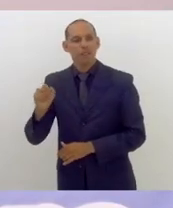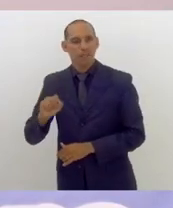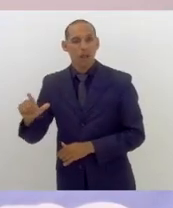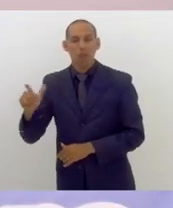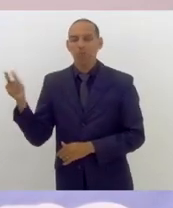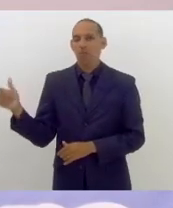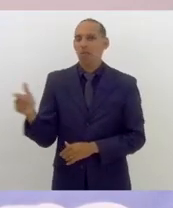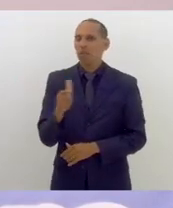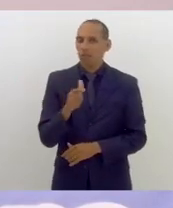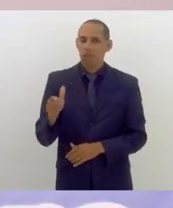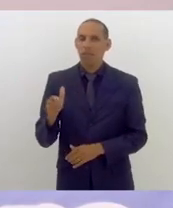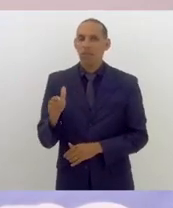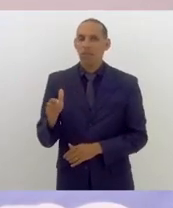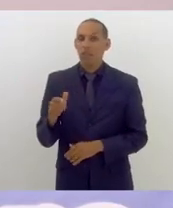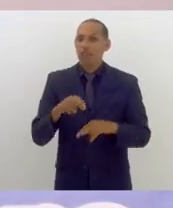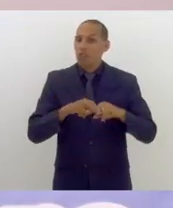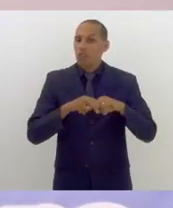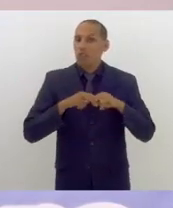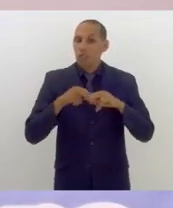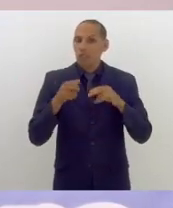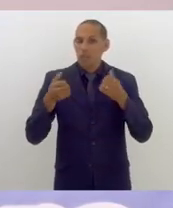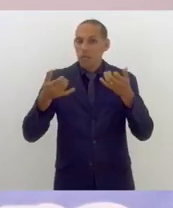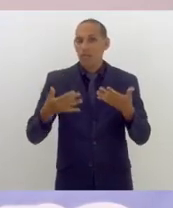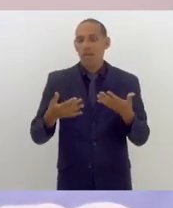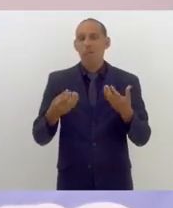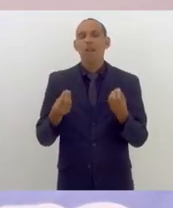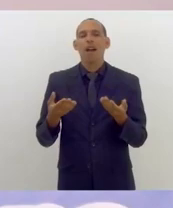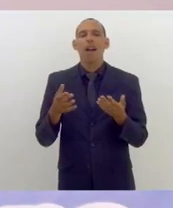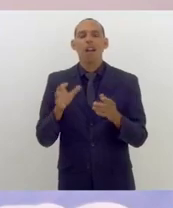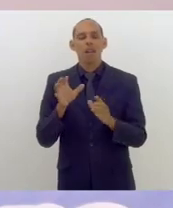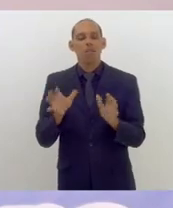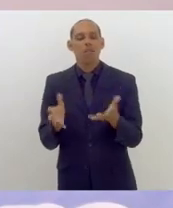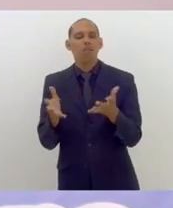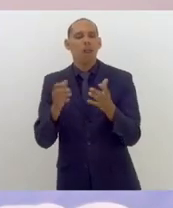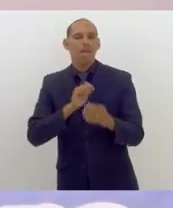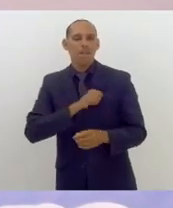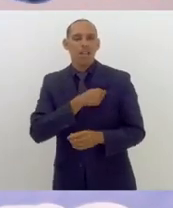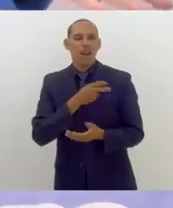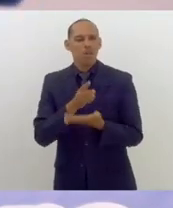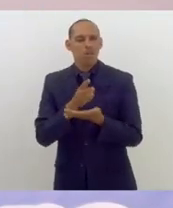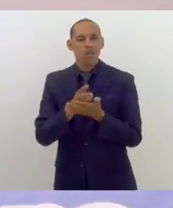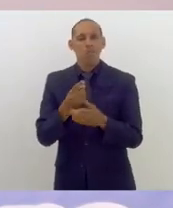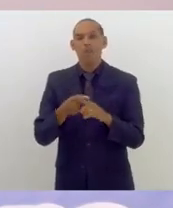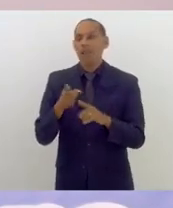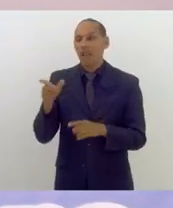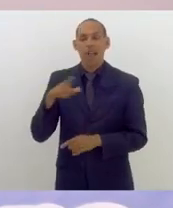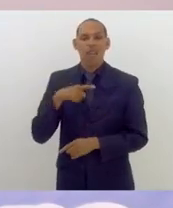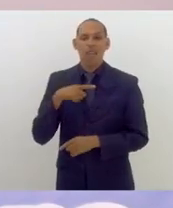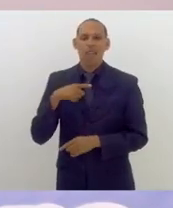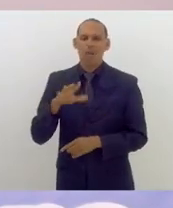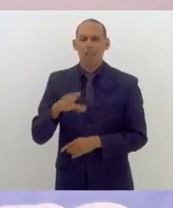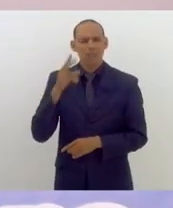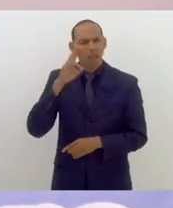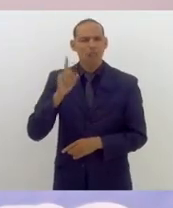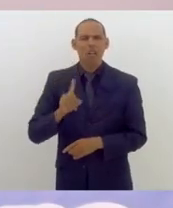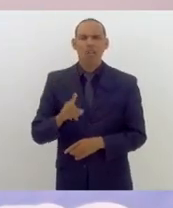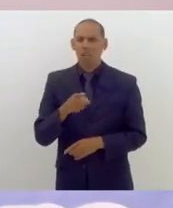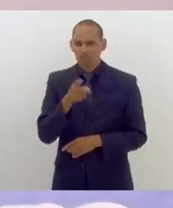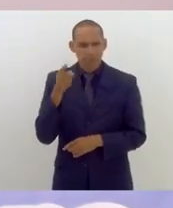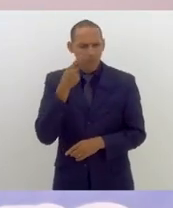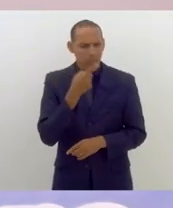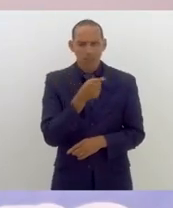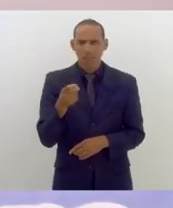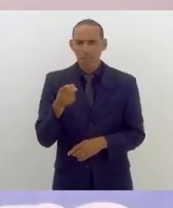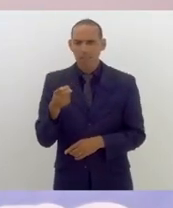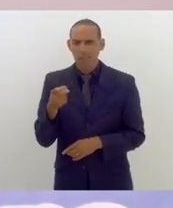justificativa que foi dada para renovação dos Sentidos fiscal foi que existe manguezal na área Eu não me lembro de manguezal você vê alguma